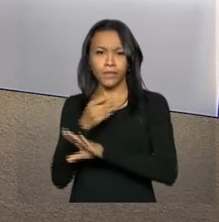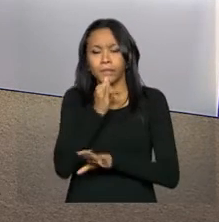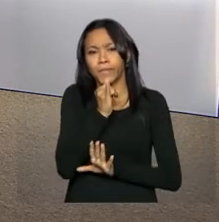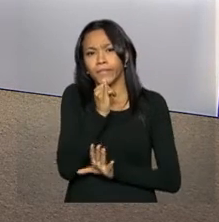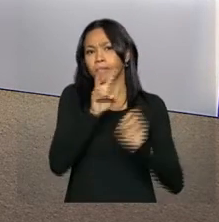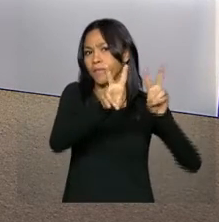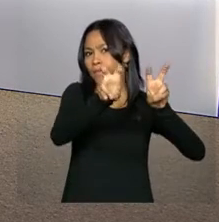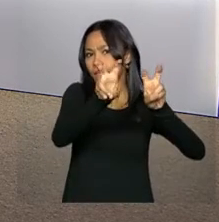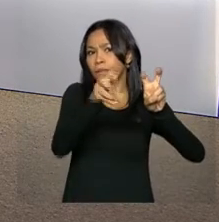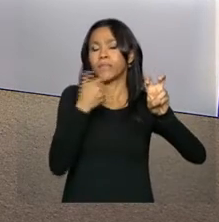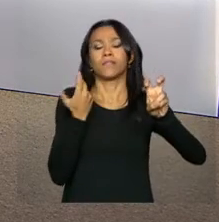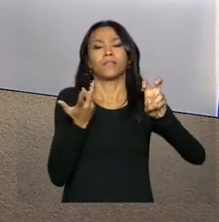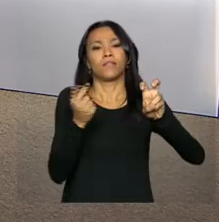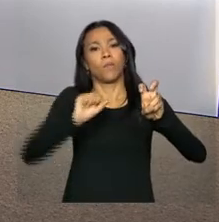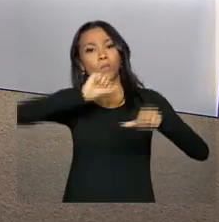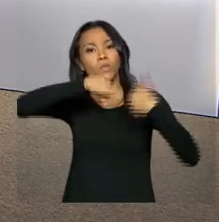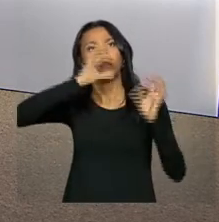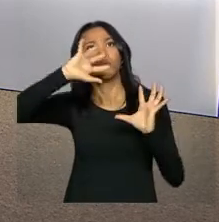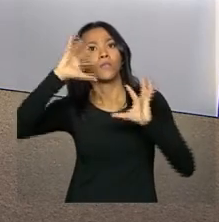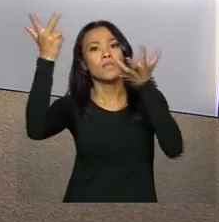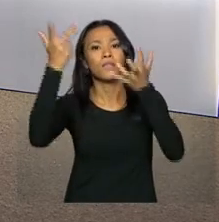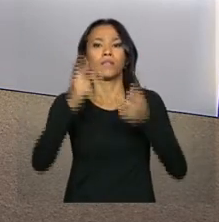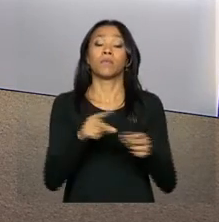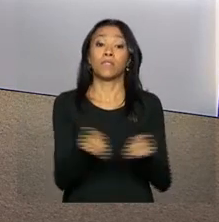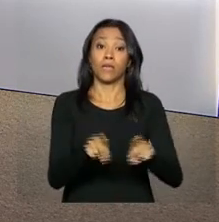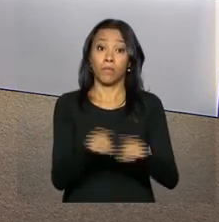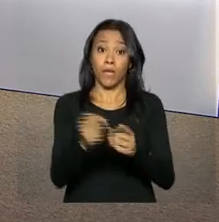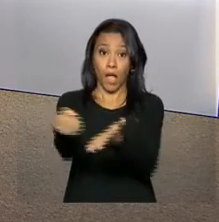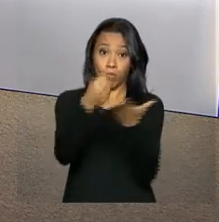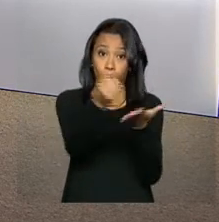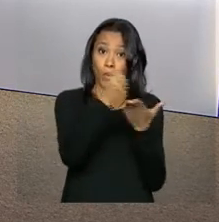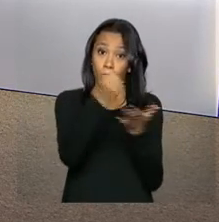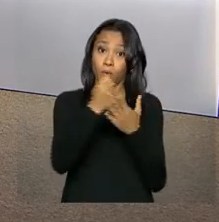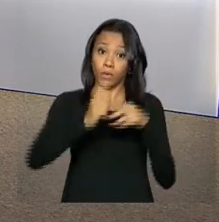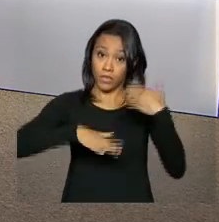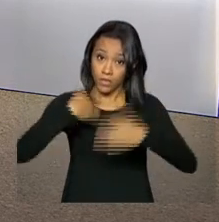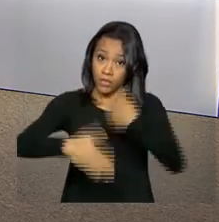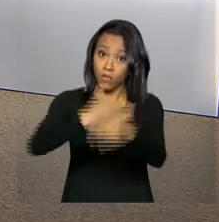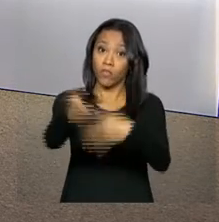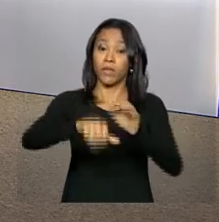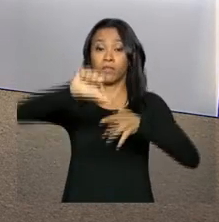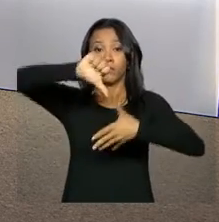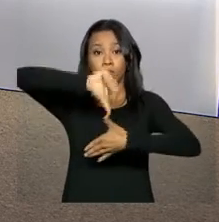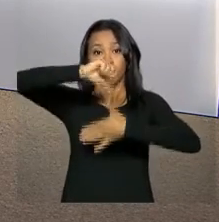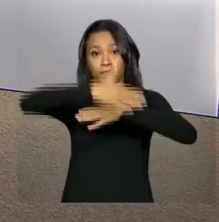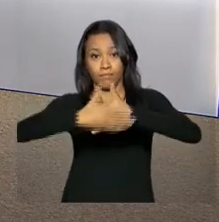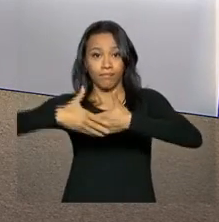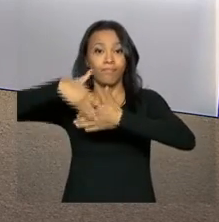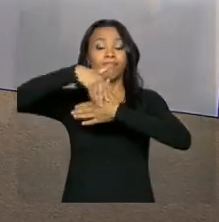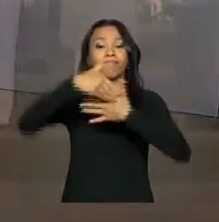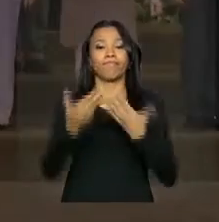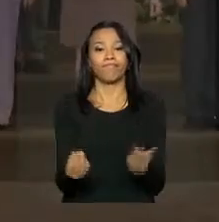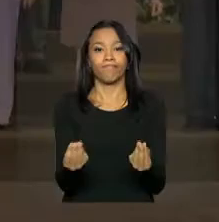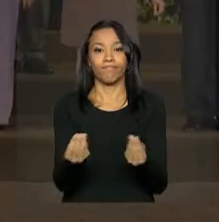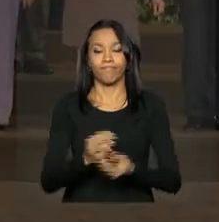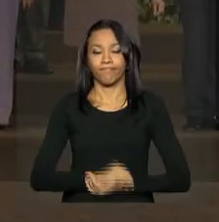temas ligados à mudança climática ea cooperação e desenvolvimento da américa latina e do caribe